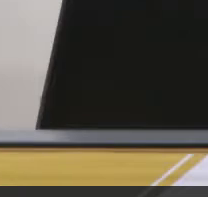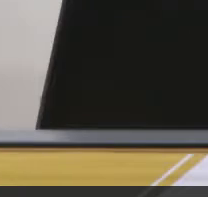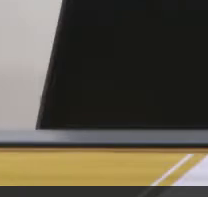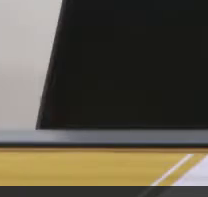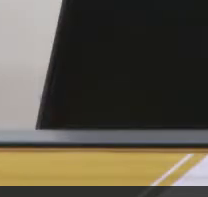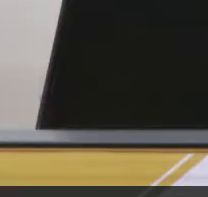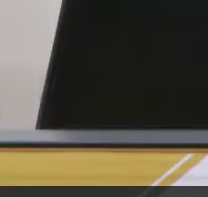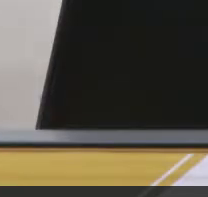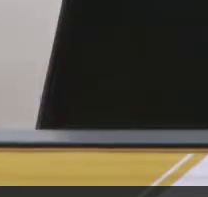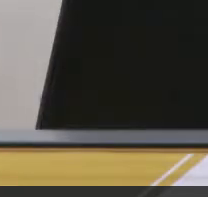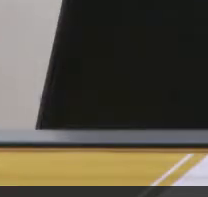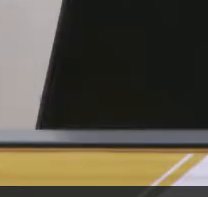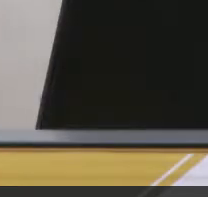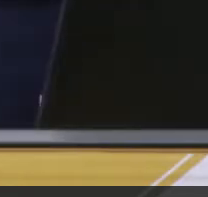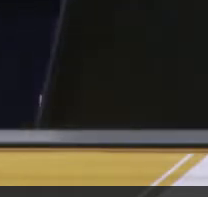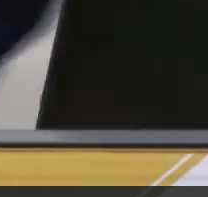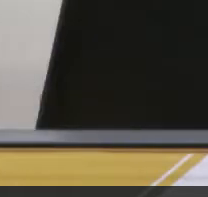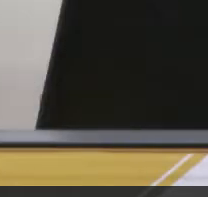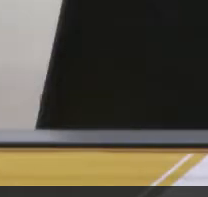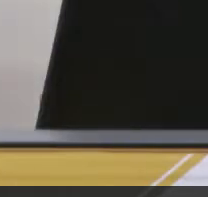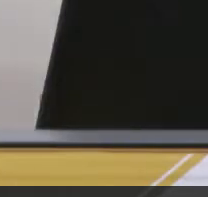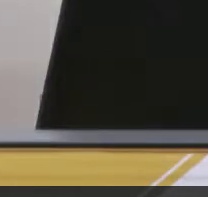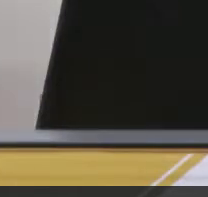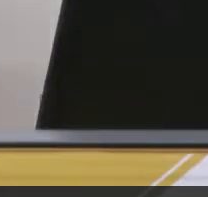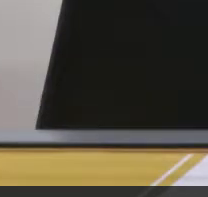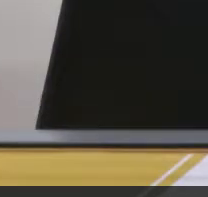Leninha para suas considerações iniciais